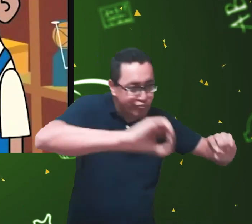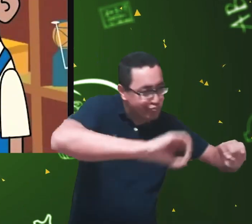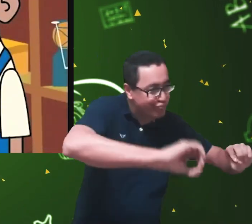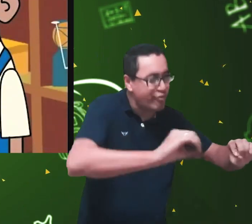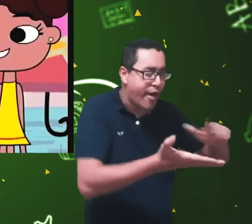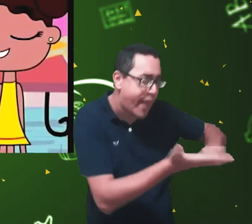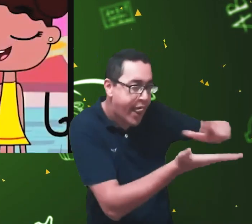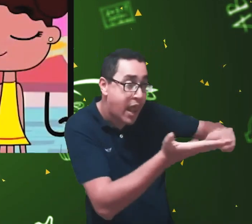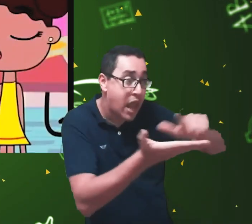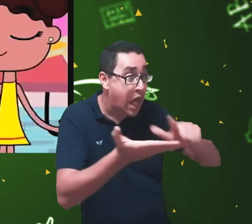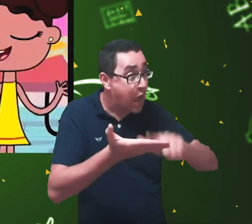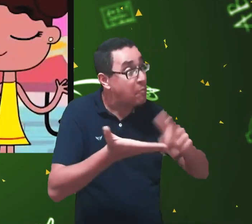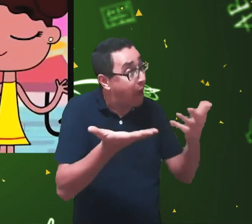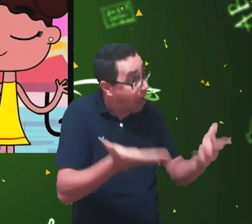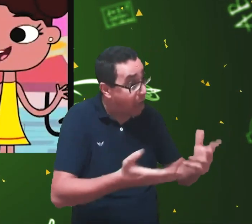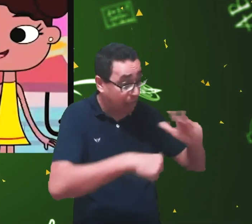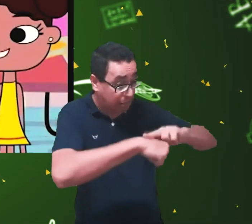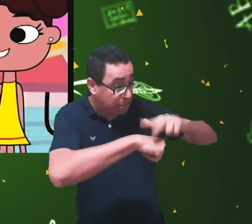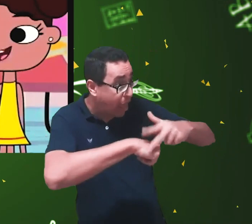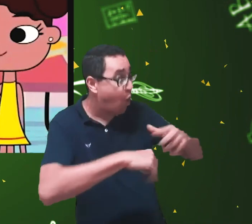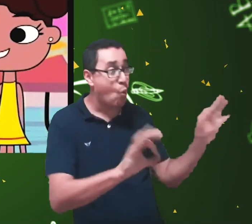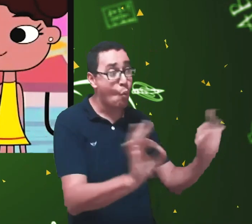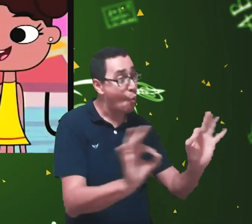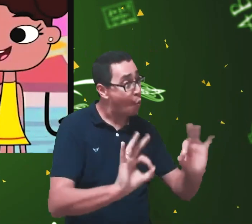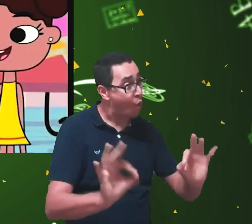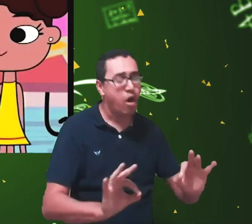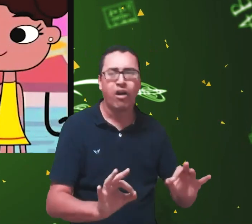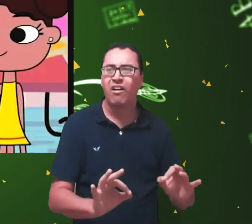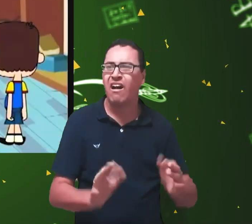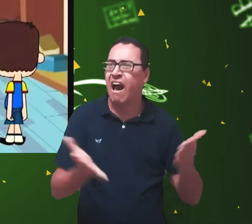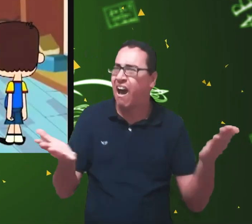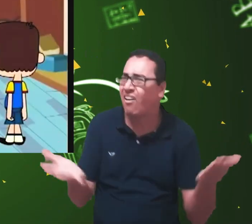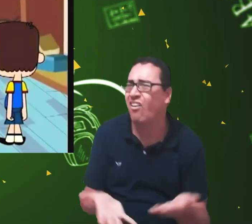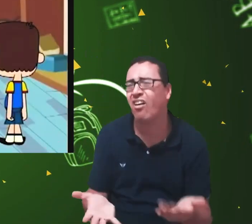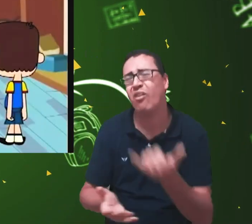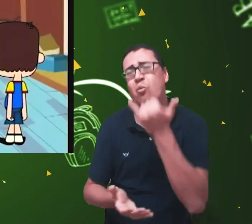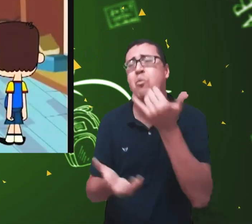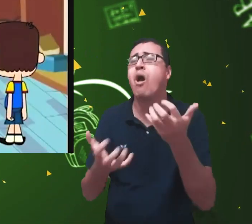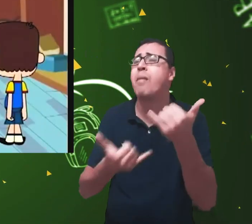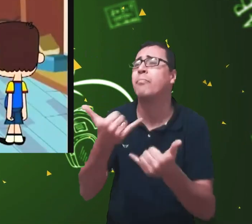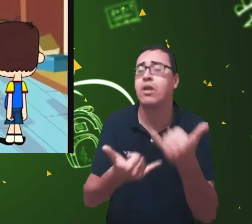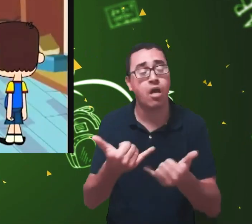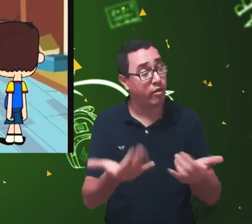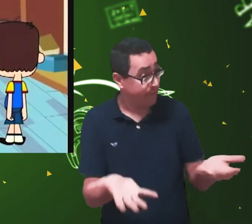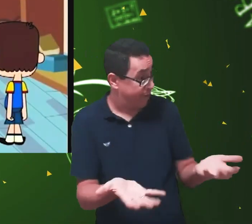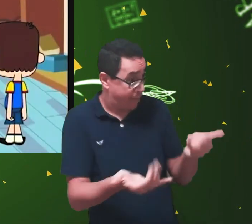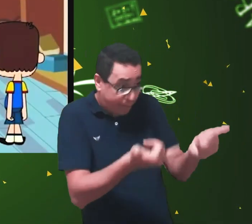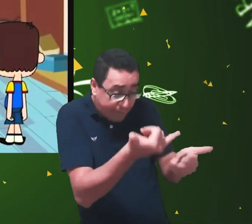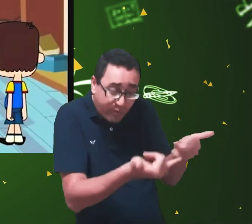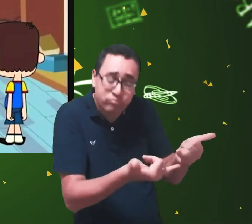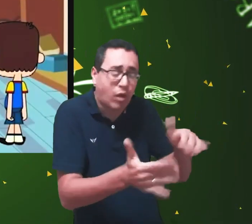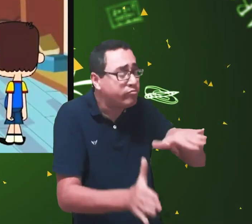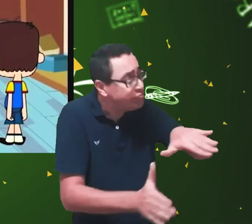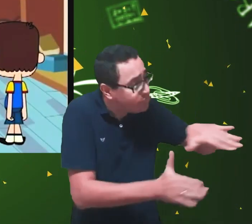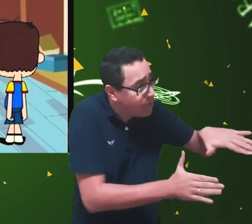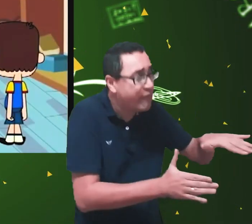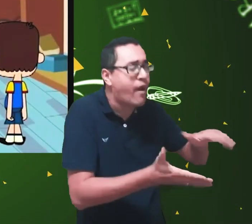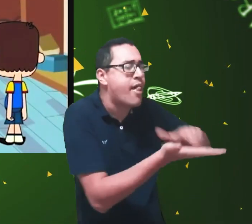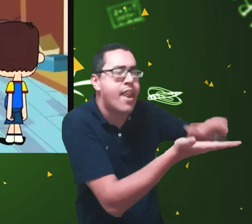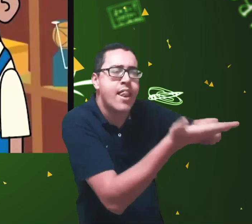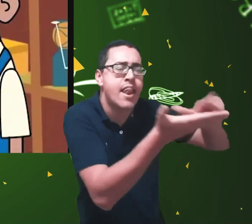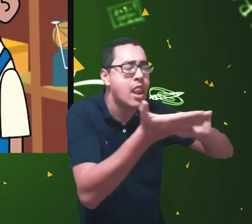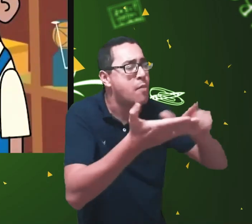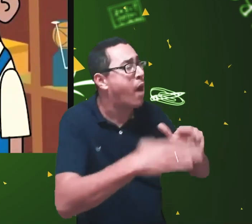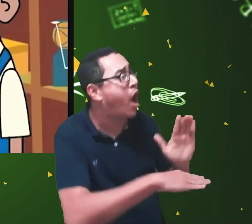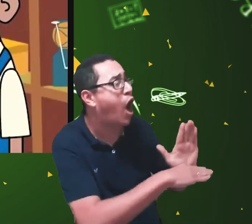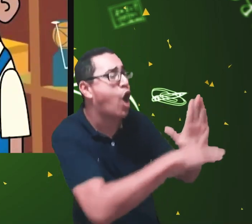vai ter dengue. Mas agora a gente queria brincar. Pois queriam brincar e acabaram tendo que trabalhar pela nossa